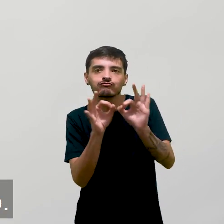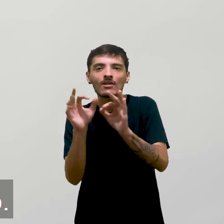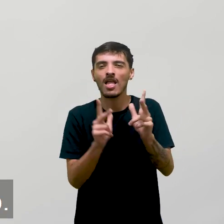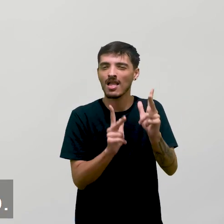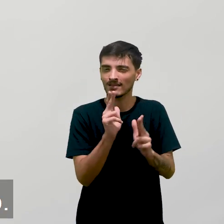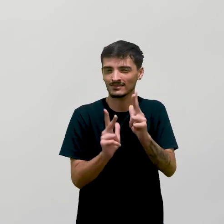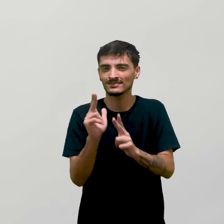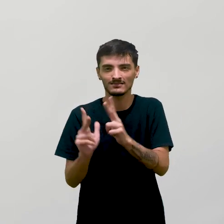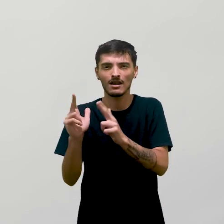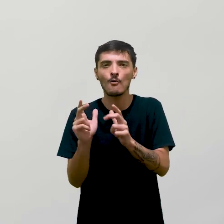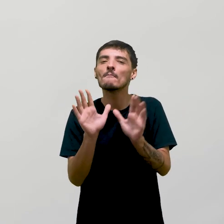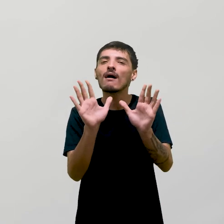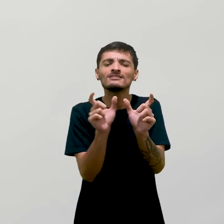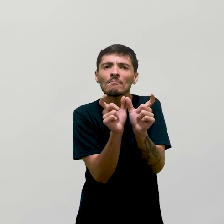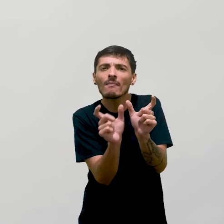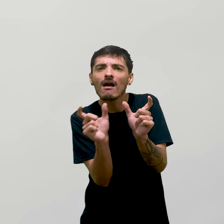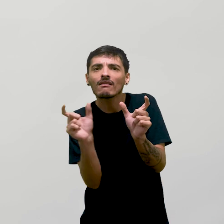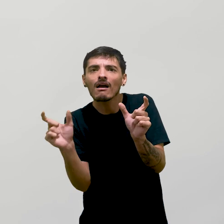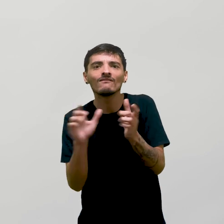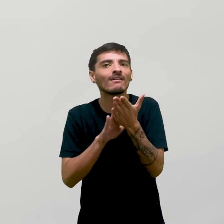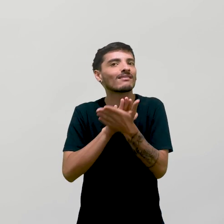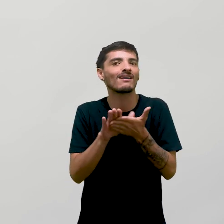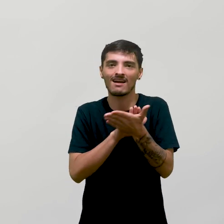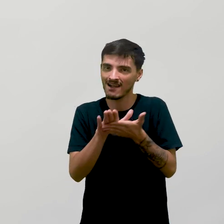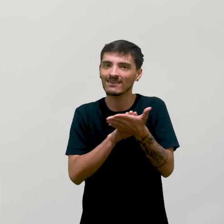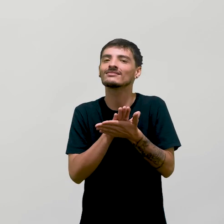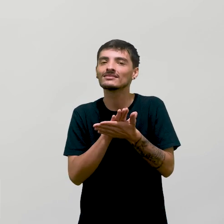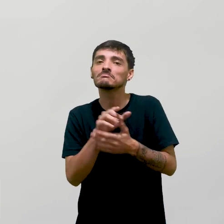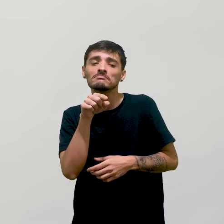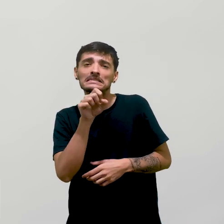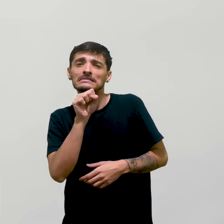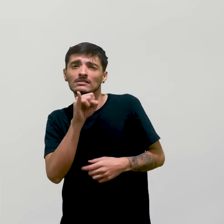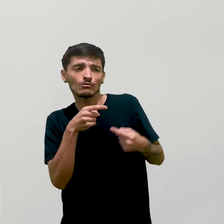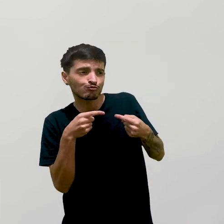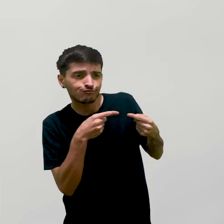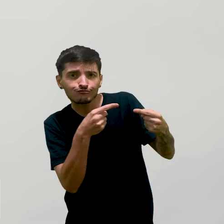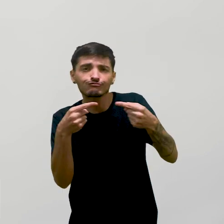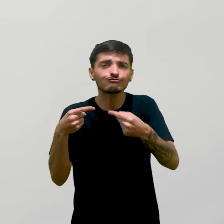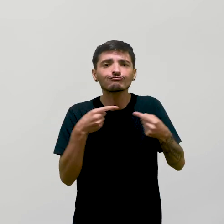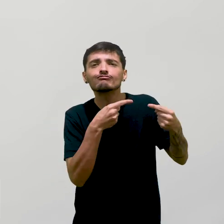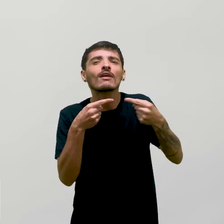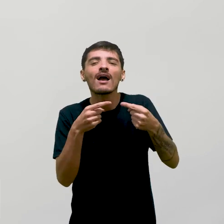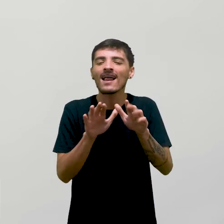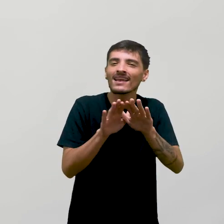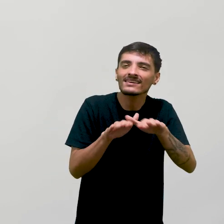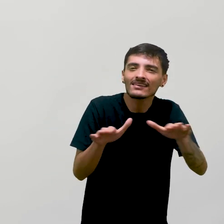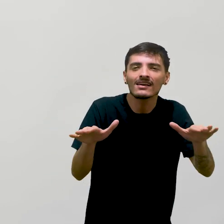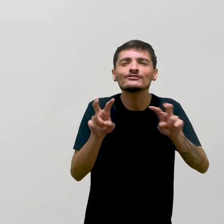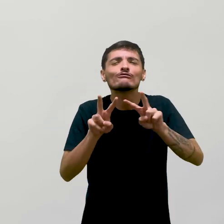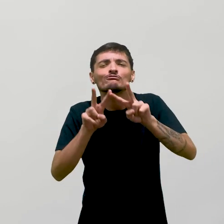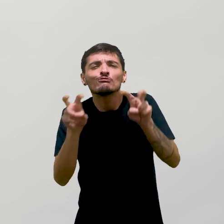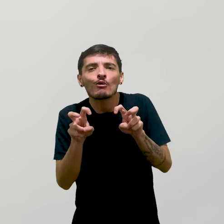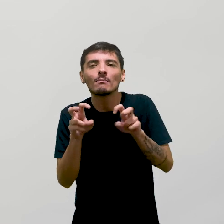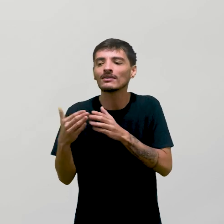a partir da edição. Apesar de não utilizarem nenhuma palavra, quantas horas você pode ficar discutindo com os estudantes os